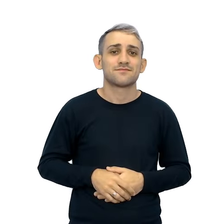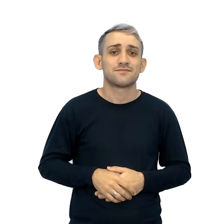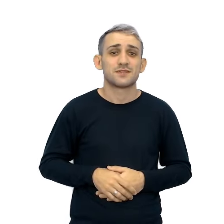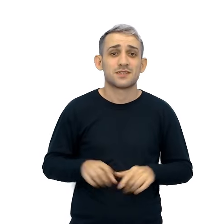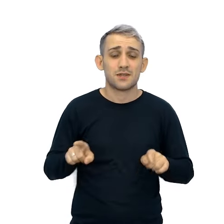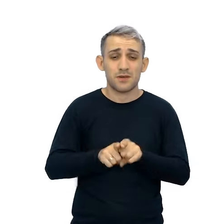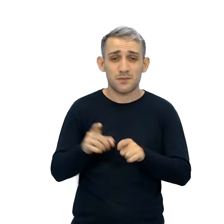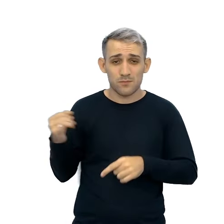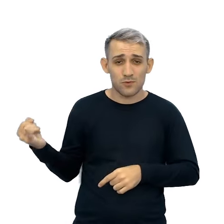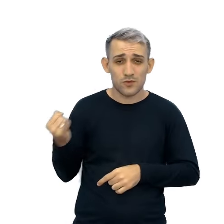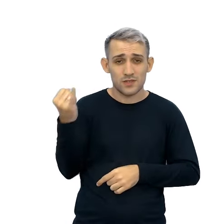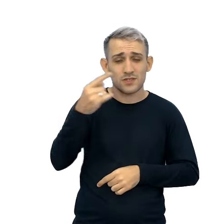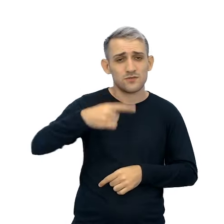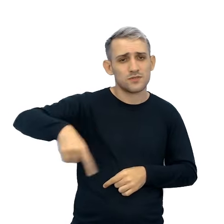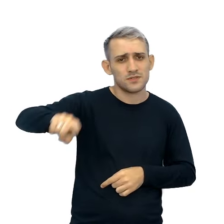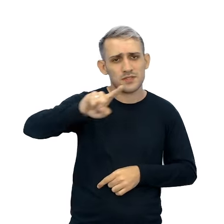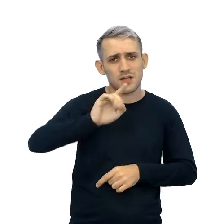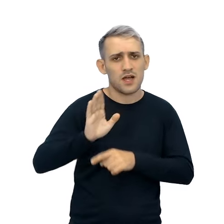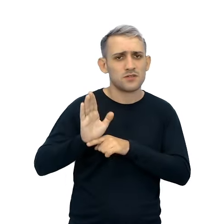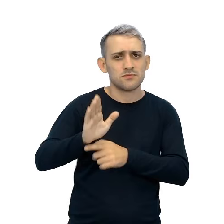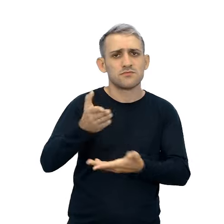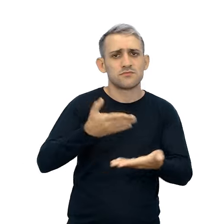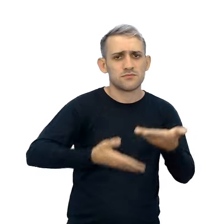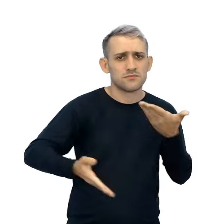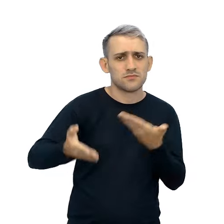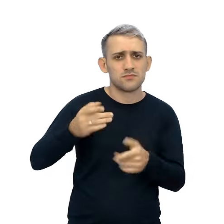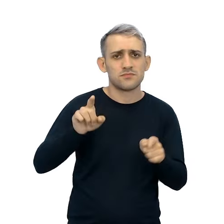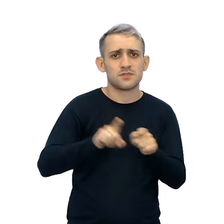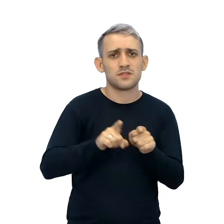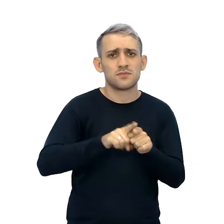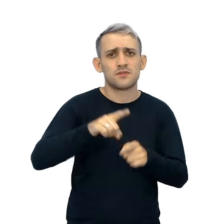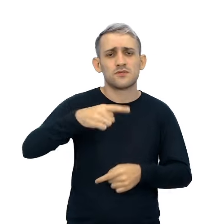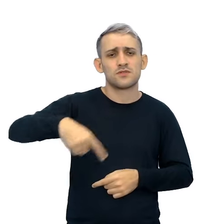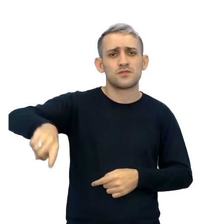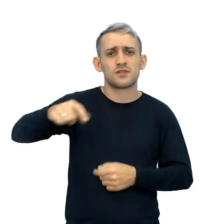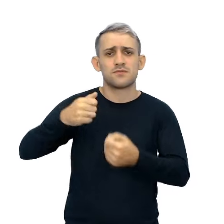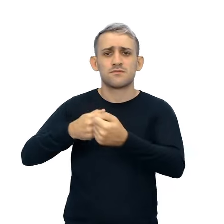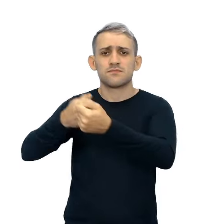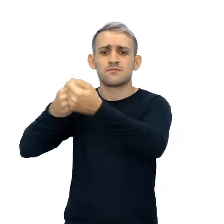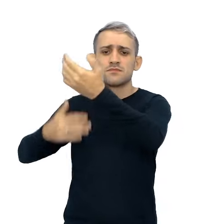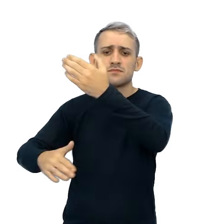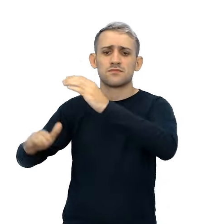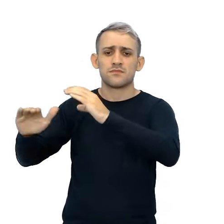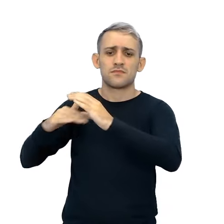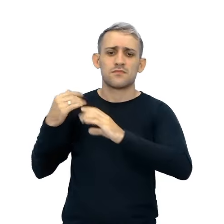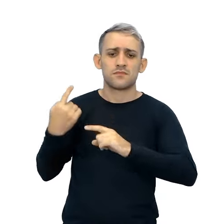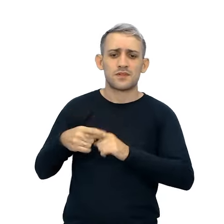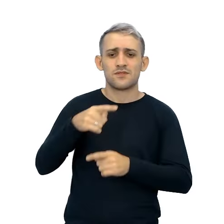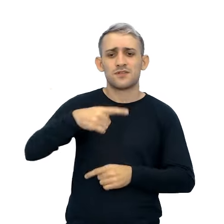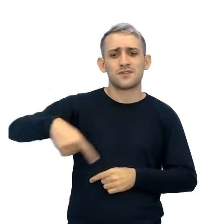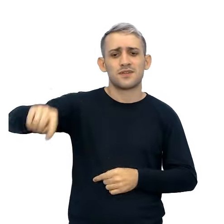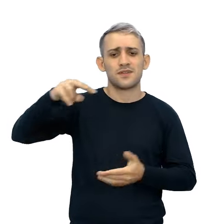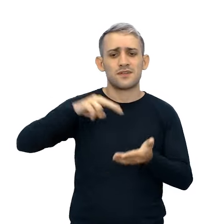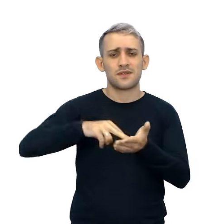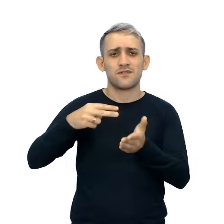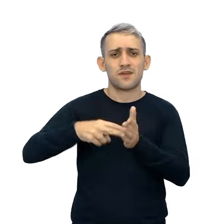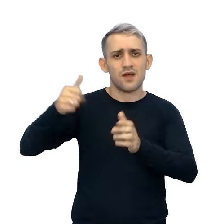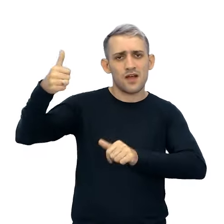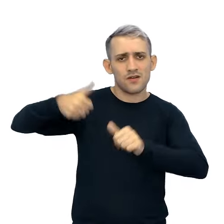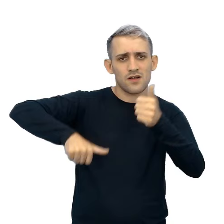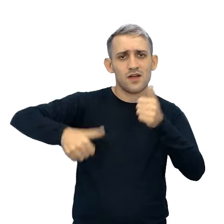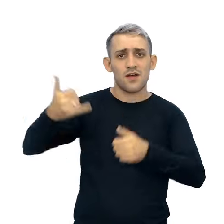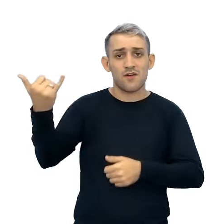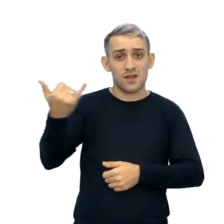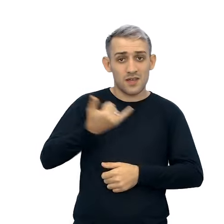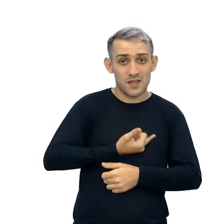Fundamental a colaboração de cada um de vocês, que vocês deixem aqui as contribuições, vocês são os nossos termômetros, vocês nos dizem se o